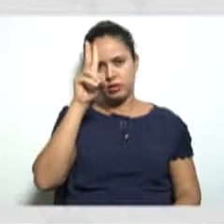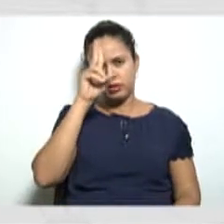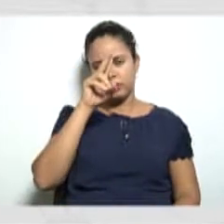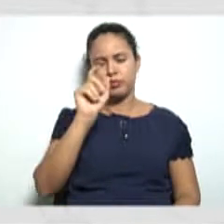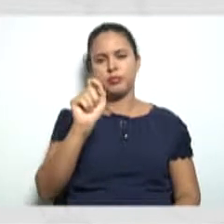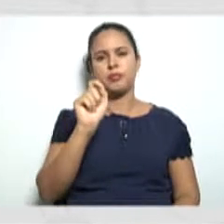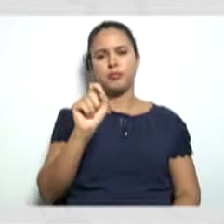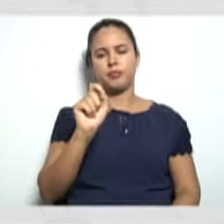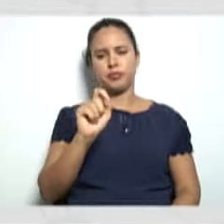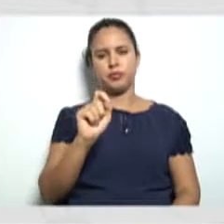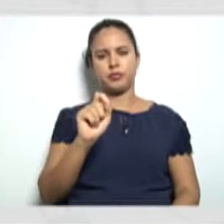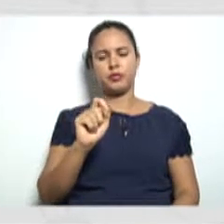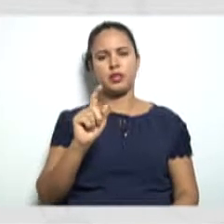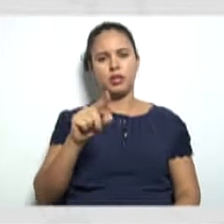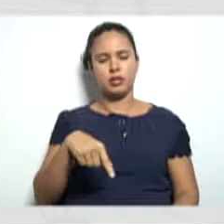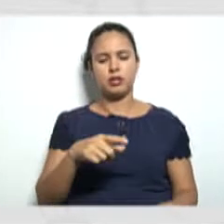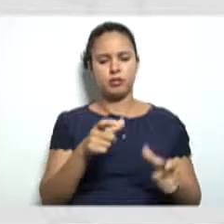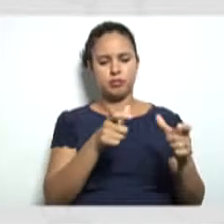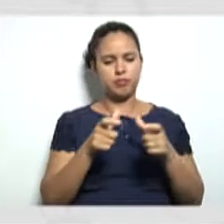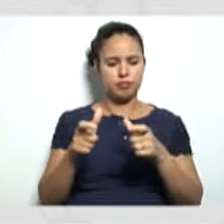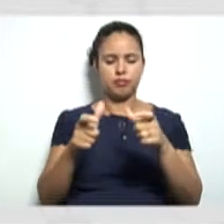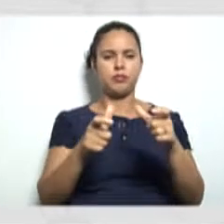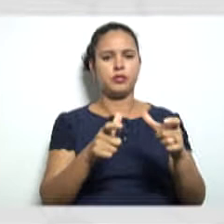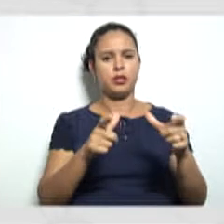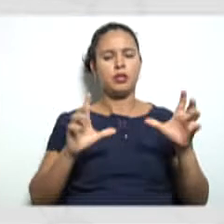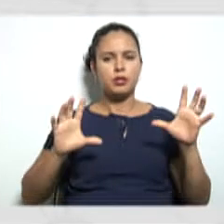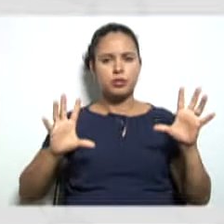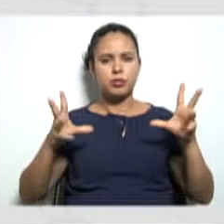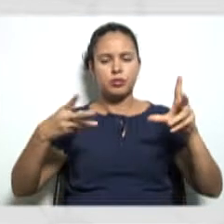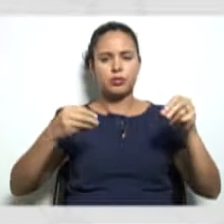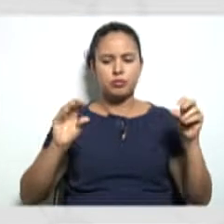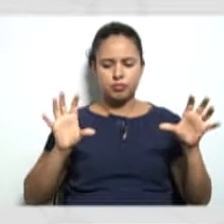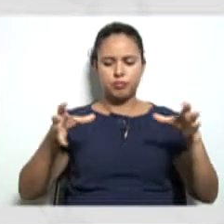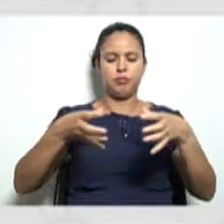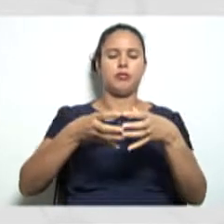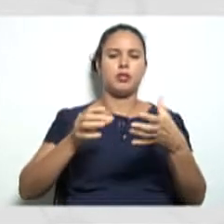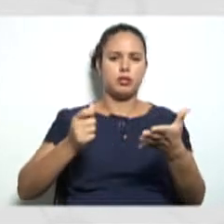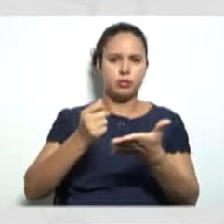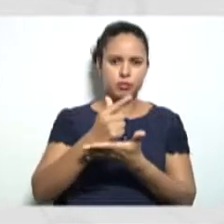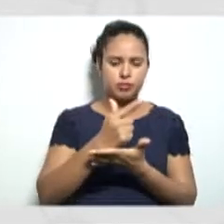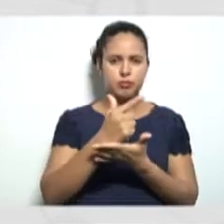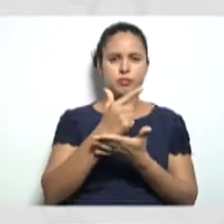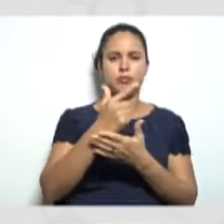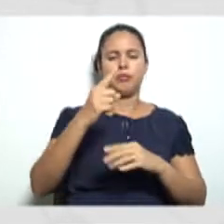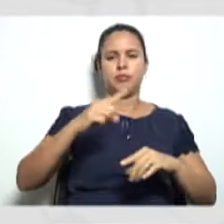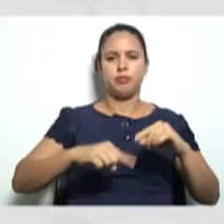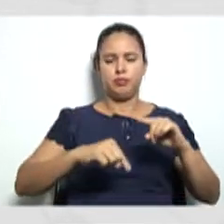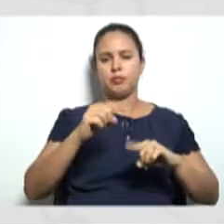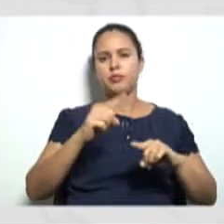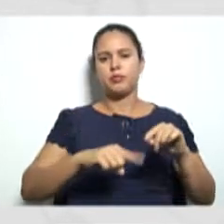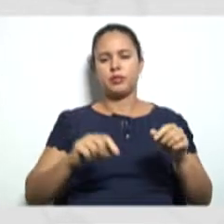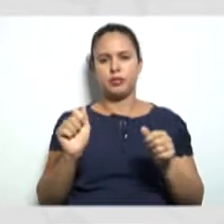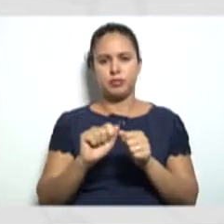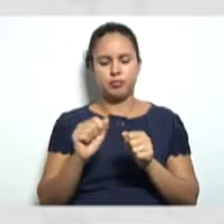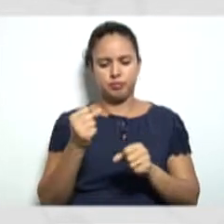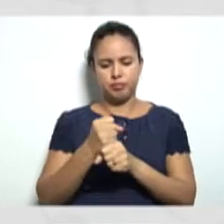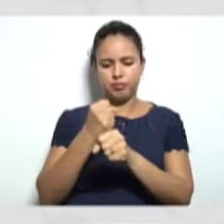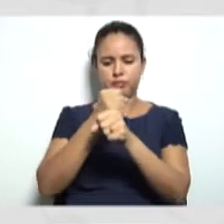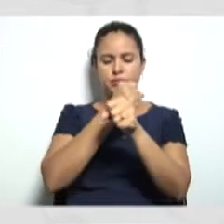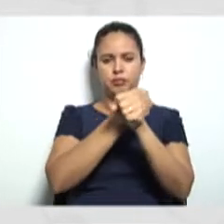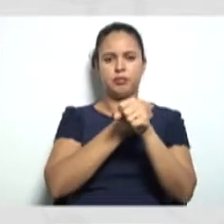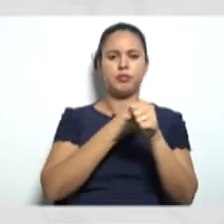de mutirão, onde todos se juntam para trabalhar e para comprar equipamentos e para comprar materiais para construir as casas